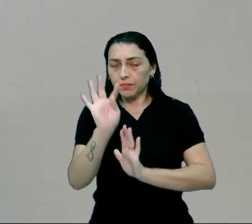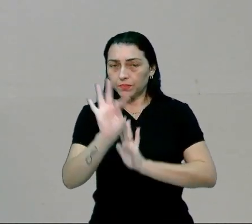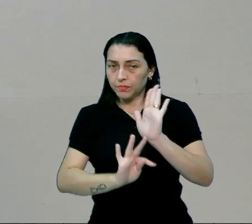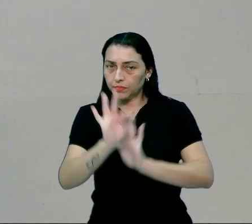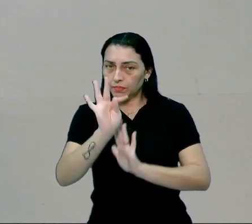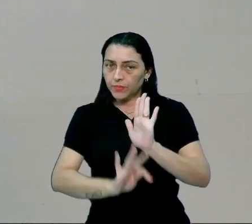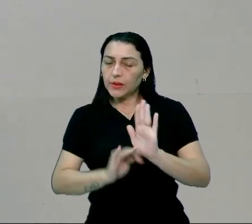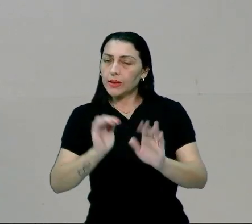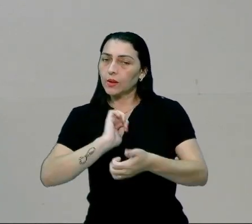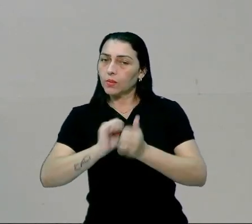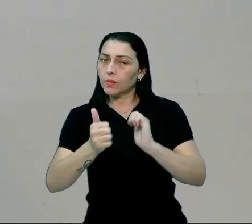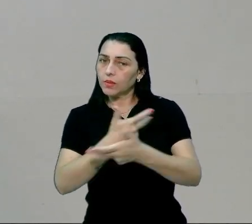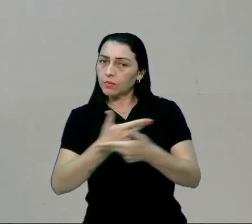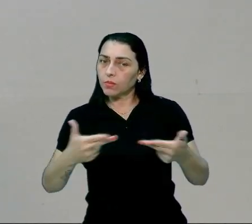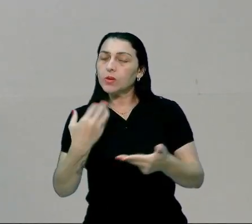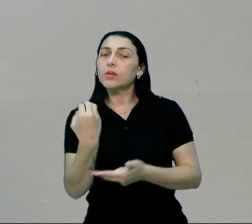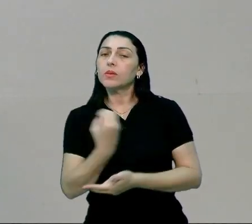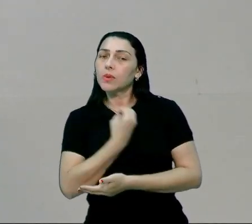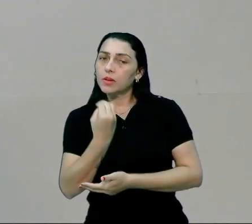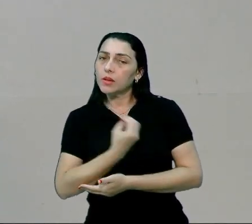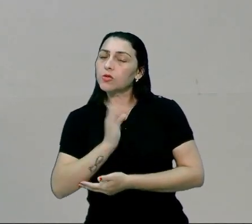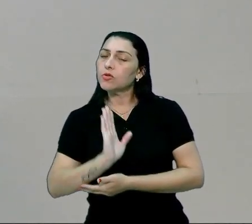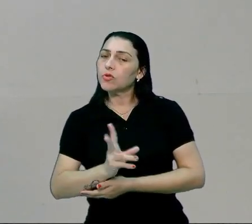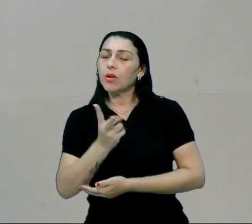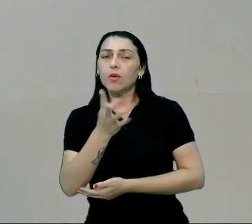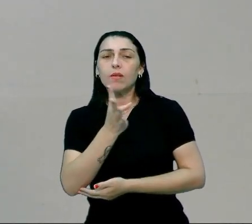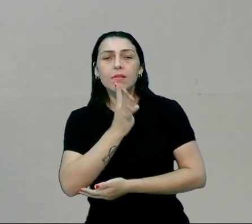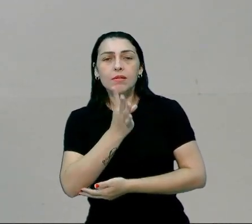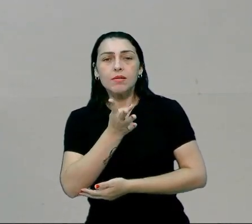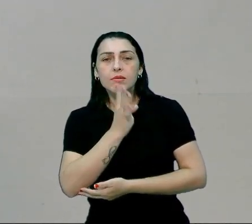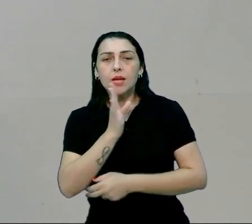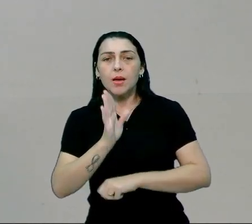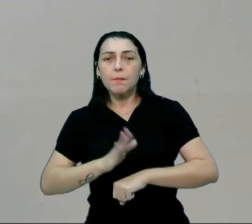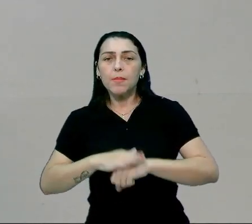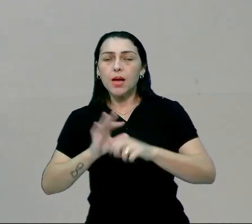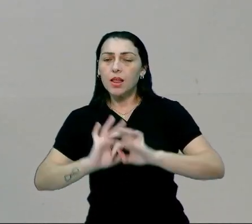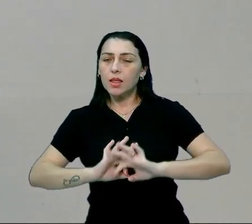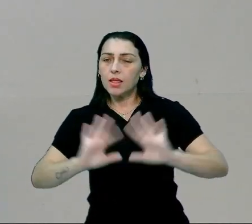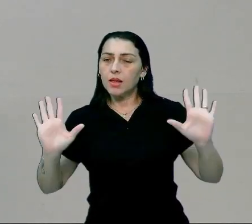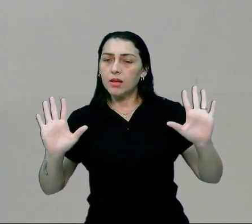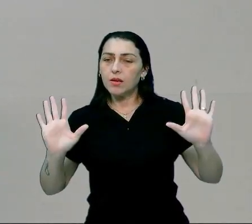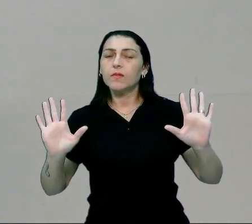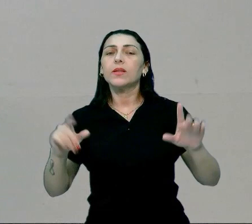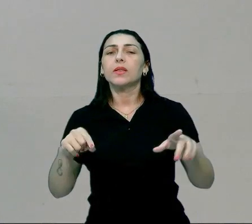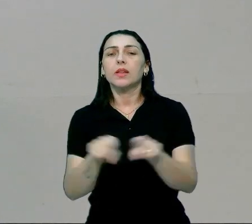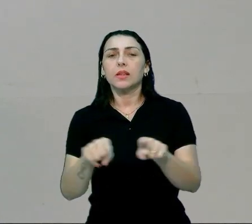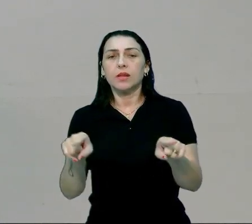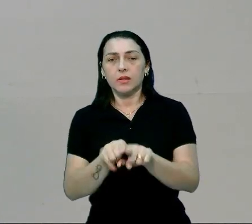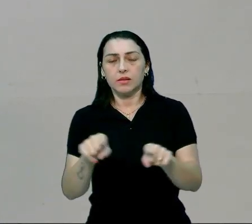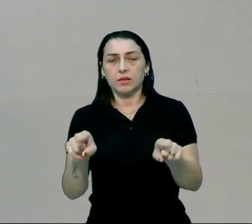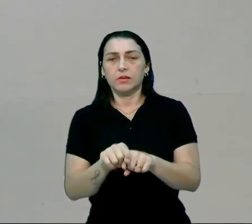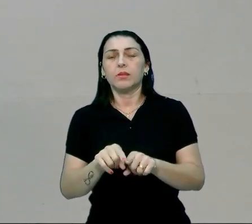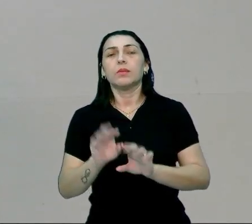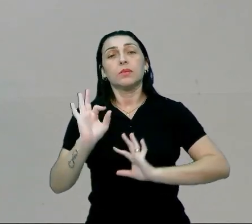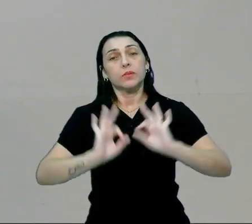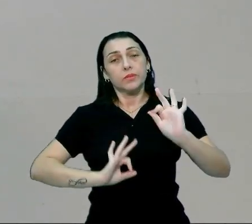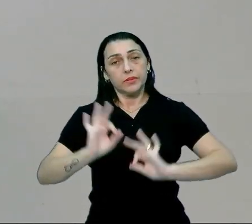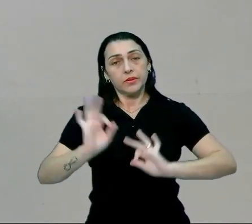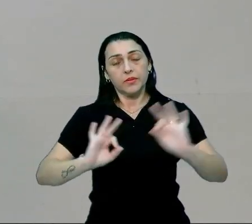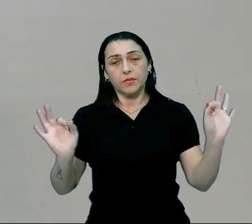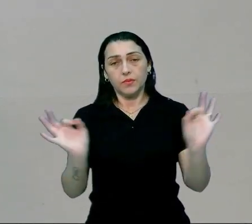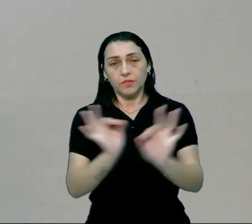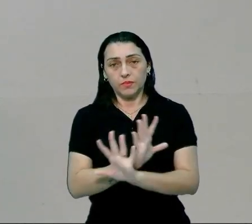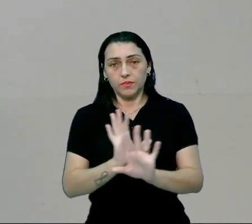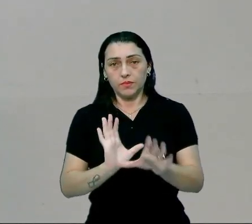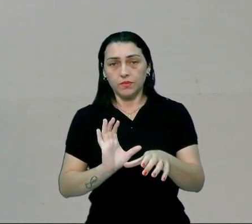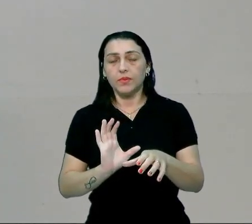texto com o esporte de participação, que é aquele que a gente já conhece, que é um pouco mais livre e espontâneo, livre tanto dessa construção da formação,